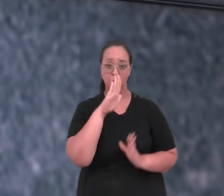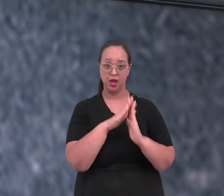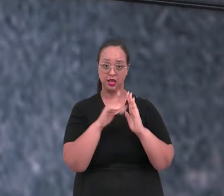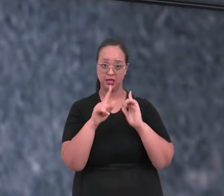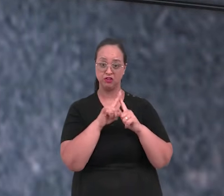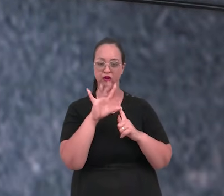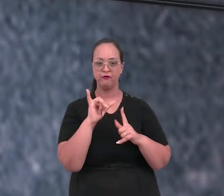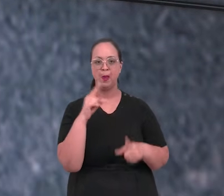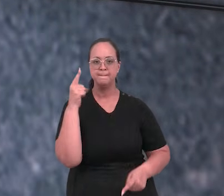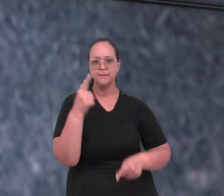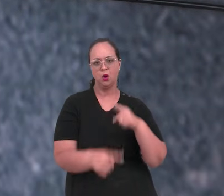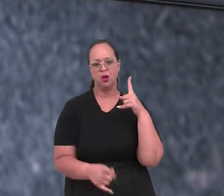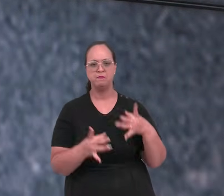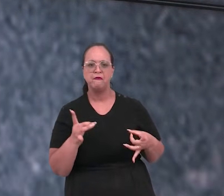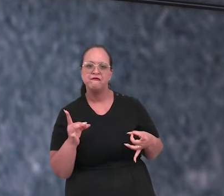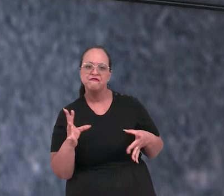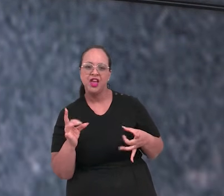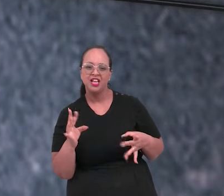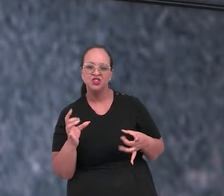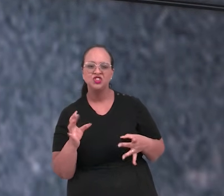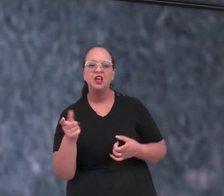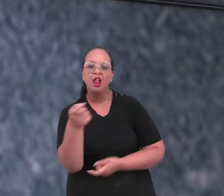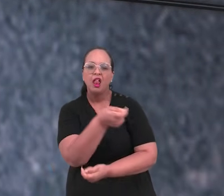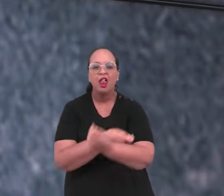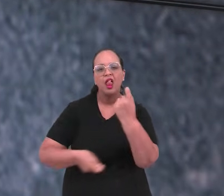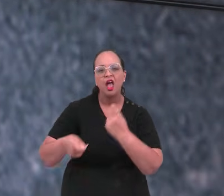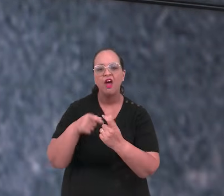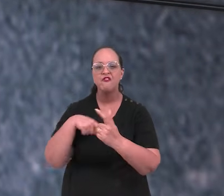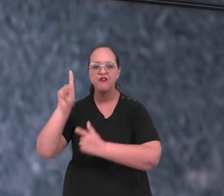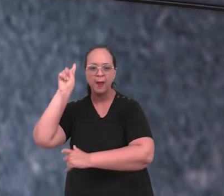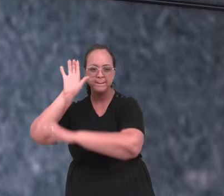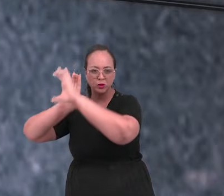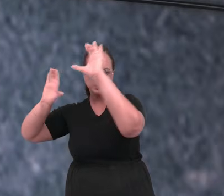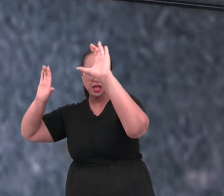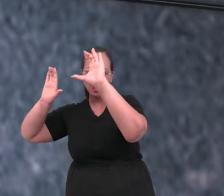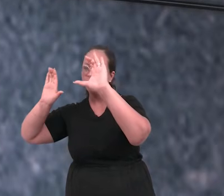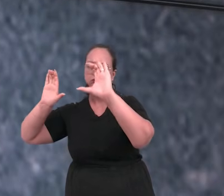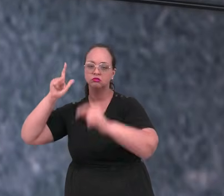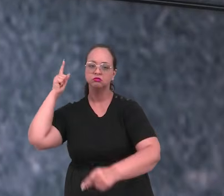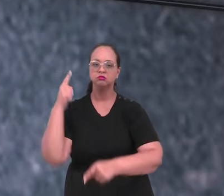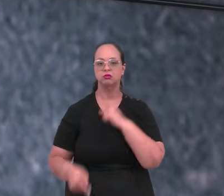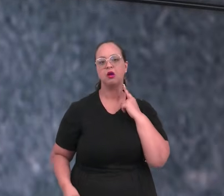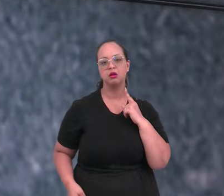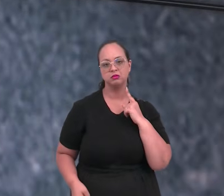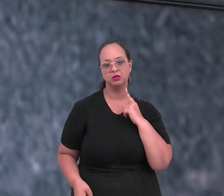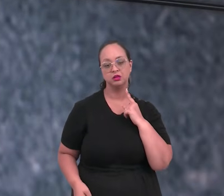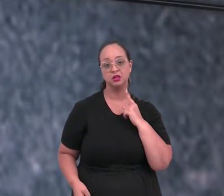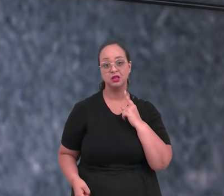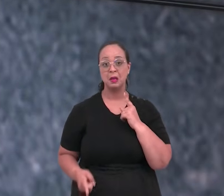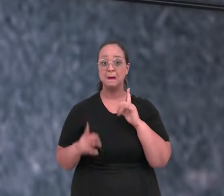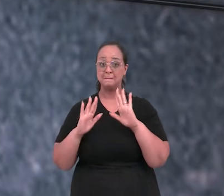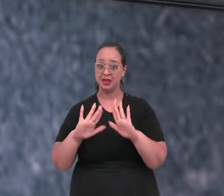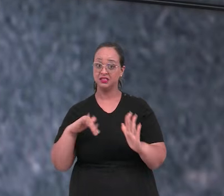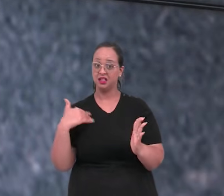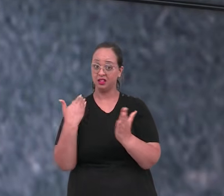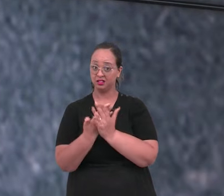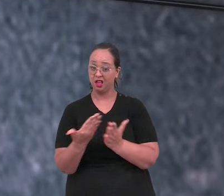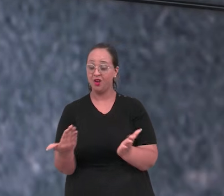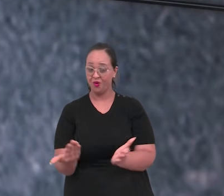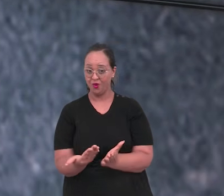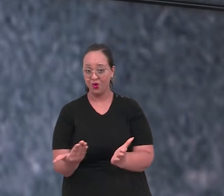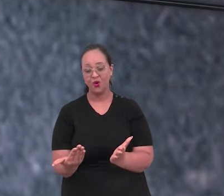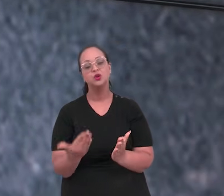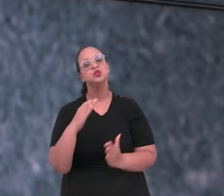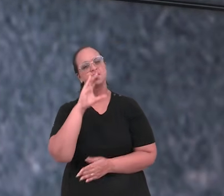Uma observação muito importante: as indulgências ainda são consideradas como legítimas pela